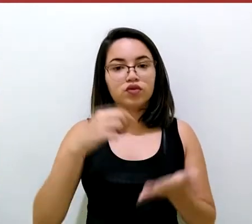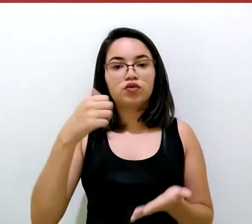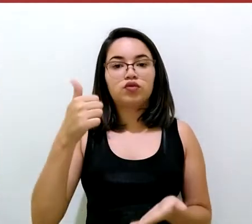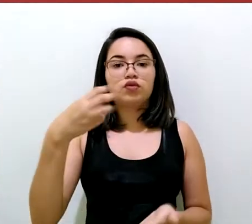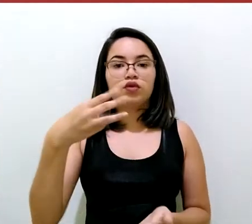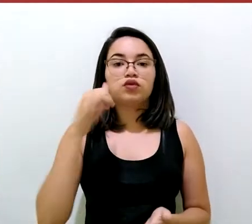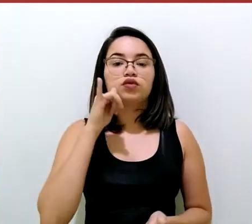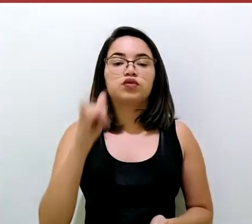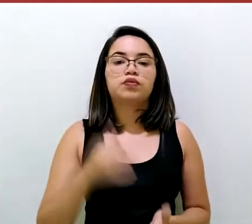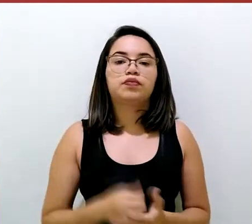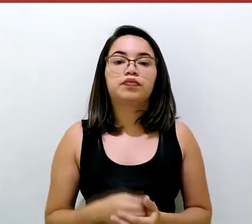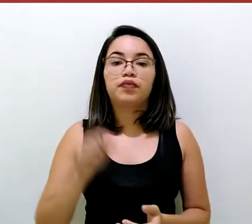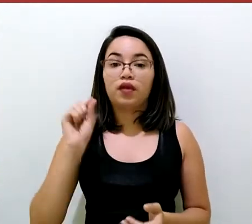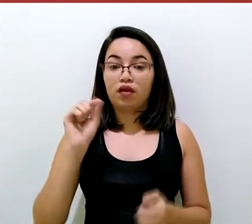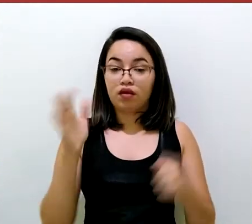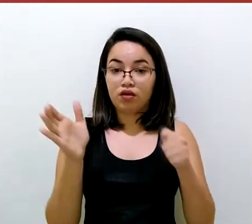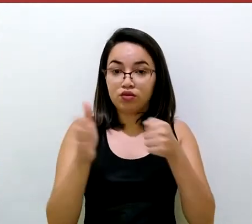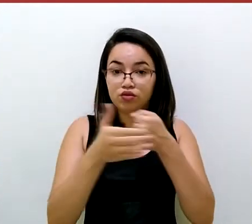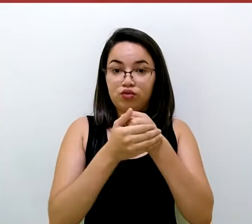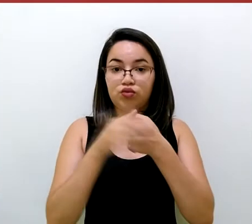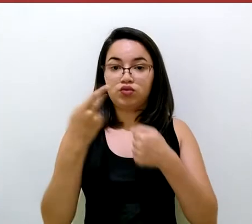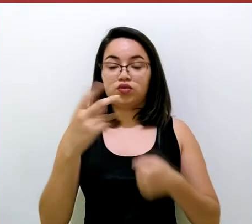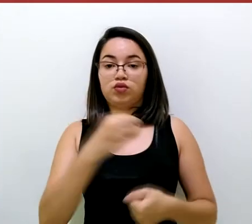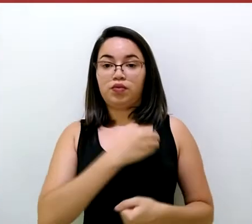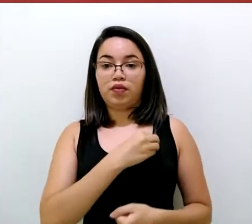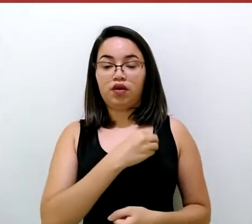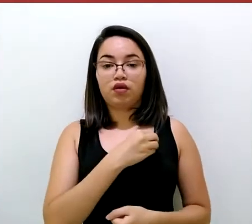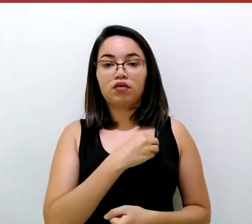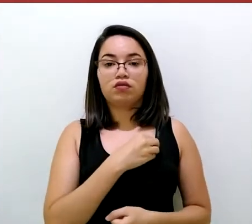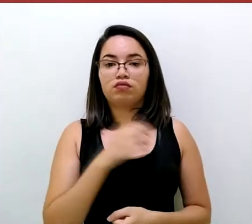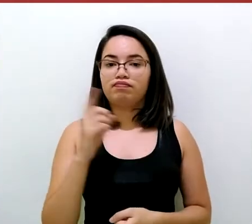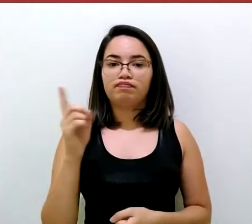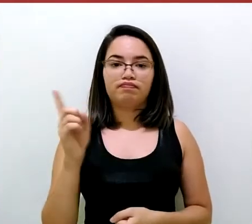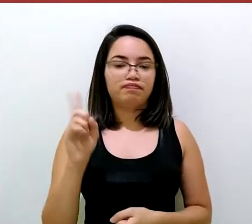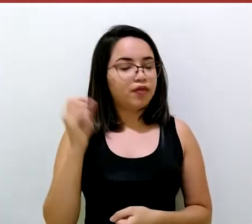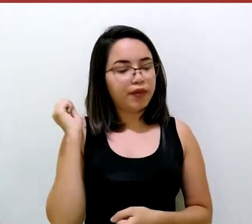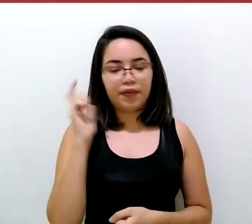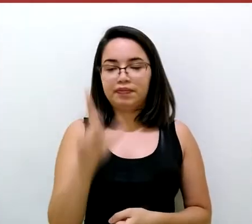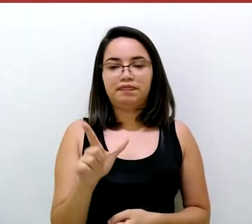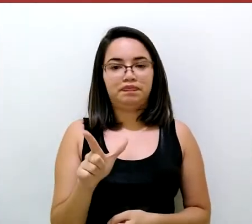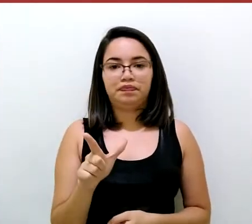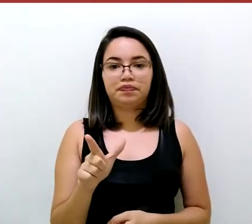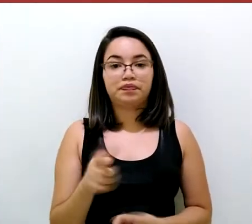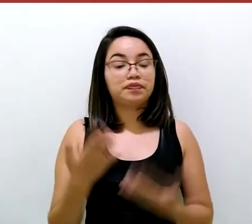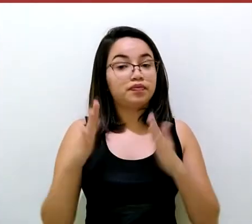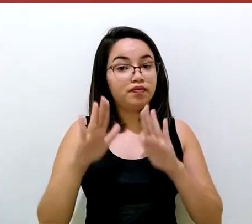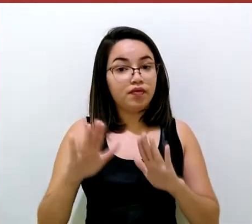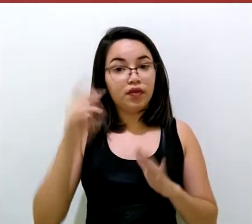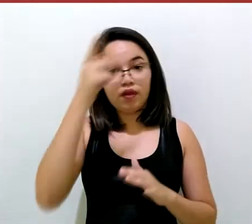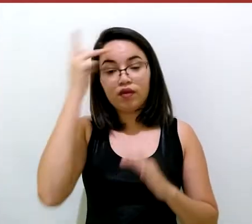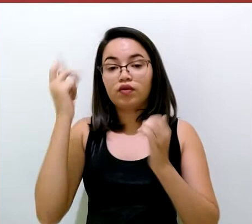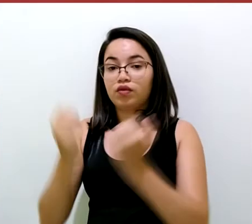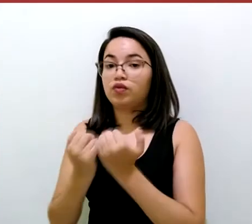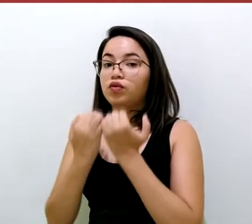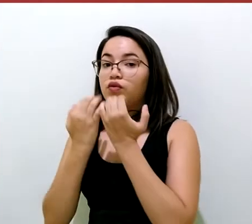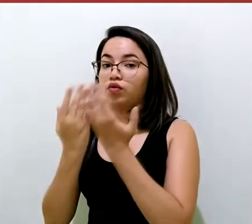13, diz assim: quem esconde os seus pecados não prosperará, mas